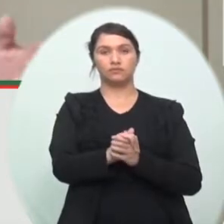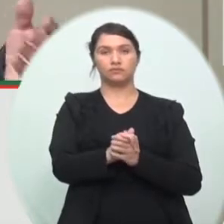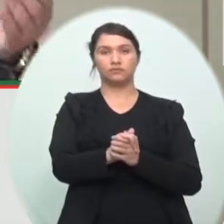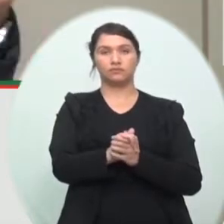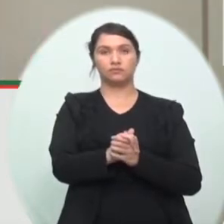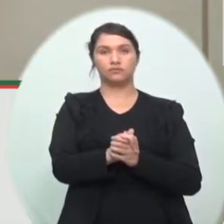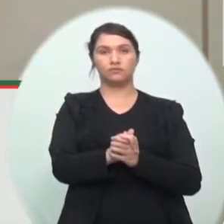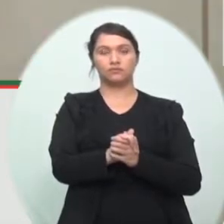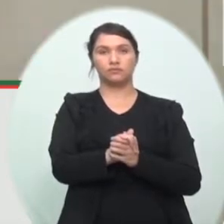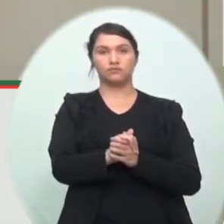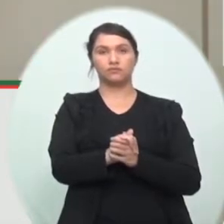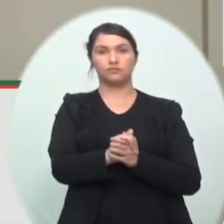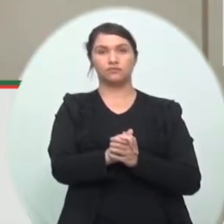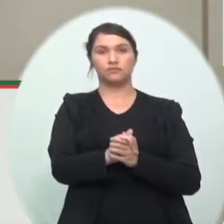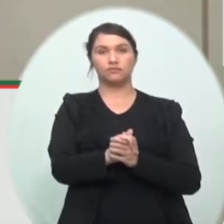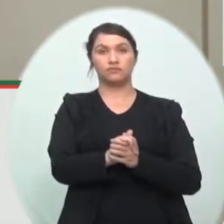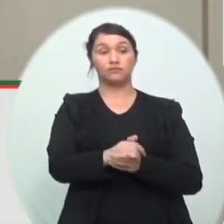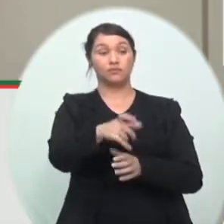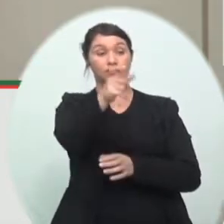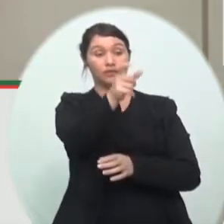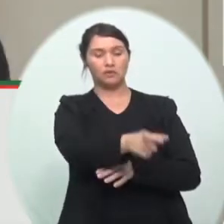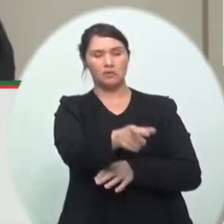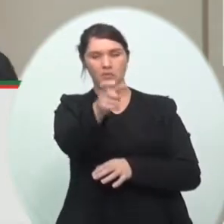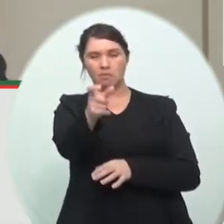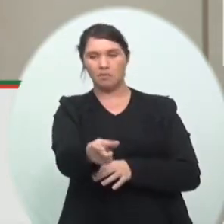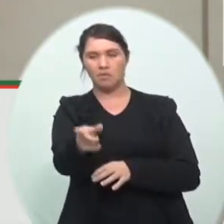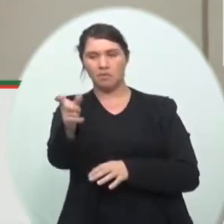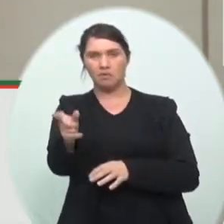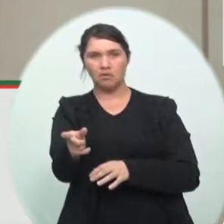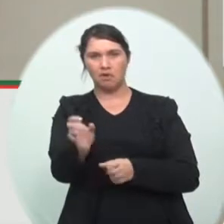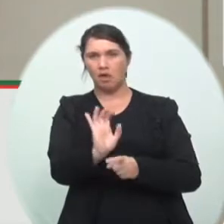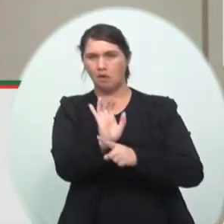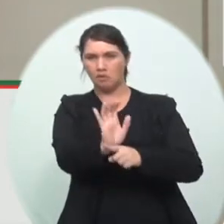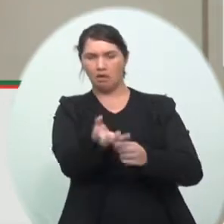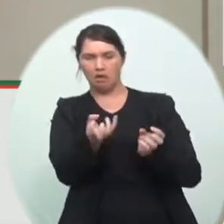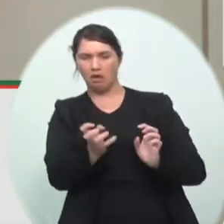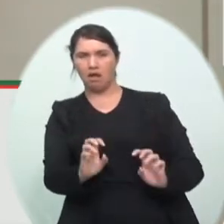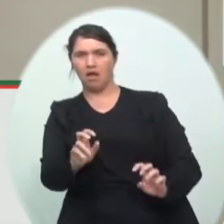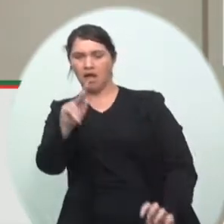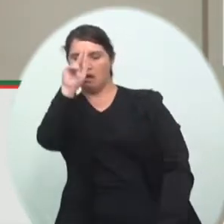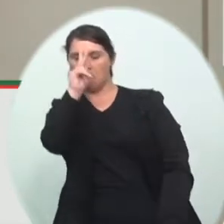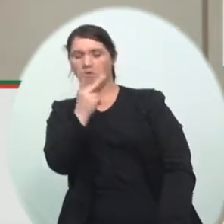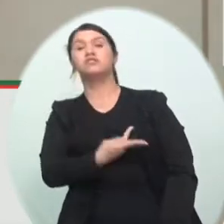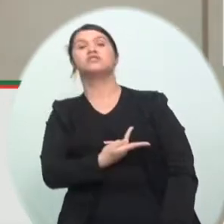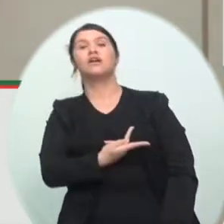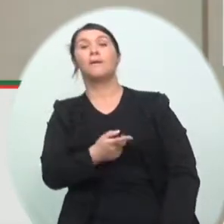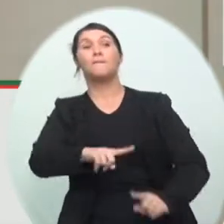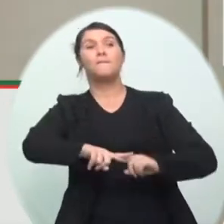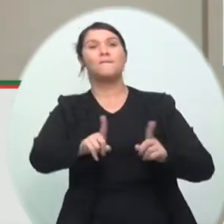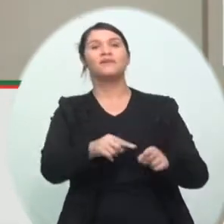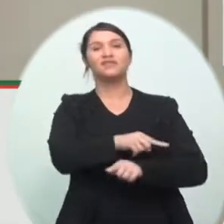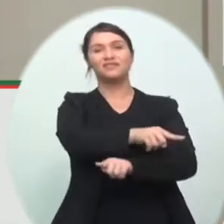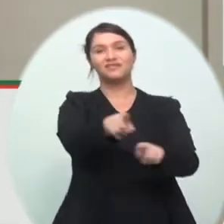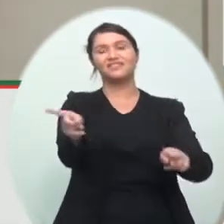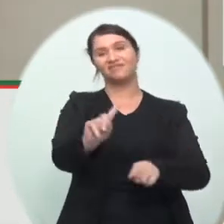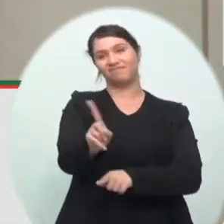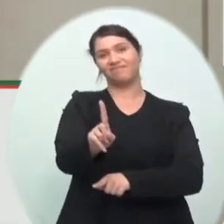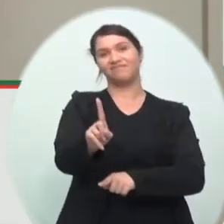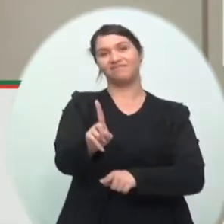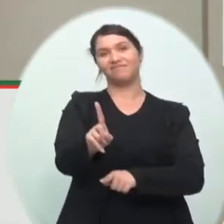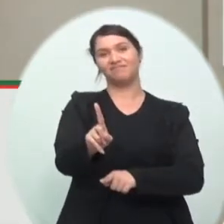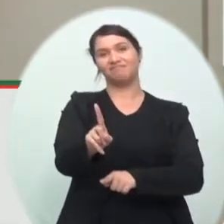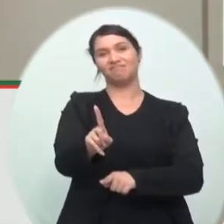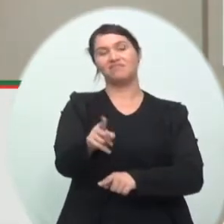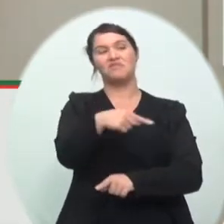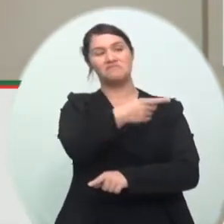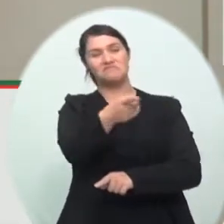que tu olha assim, cada vez as pessoas olham para si mesmo, cada vez mais arrogantes, cada vez mais soberbos, mas eu acredito que Deus está